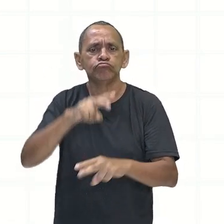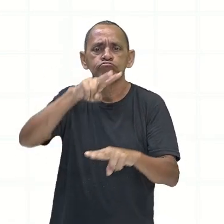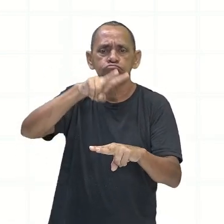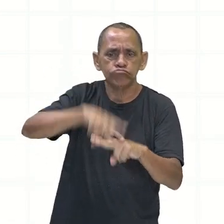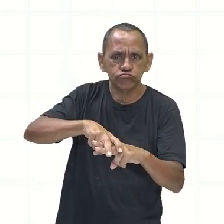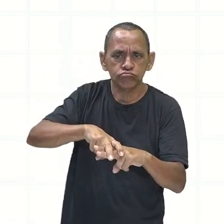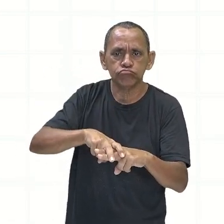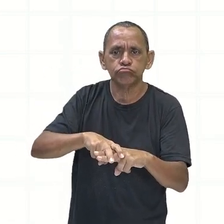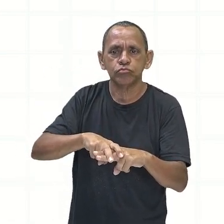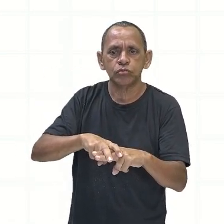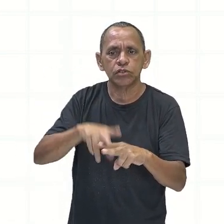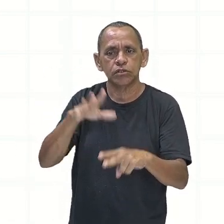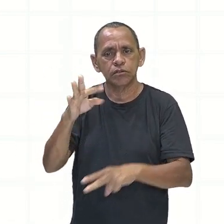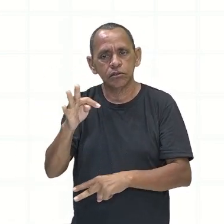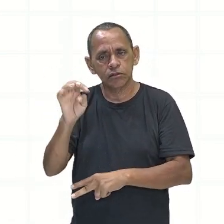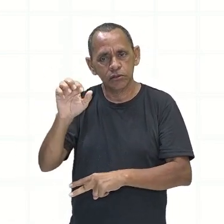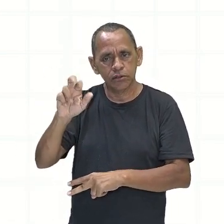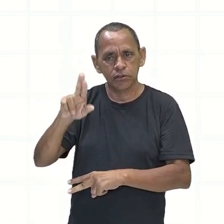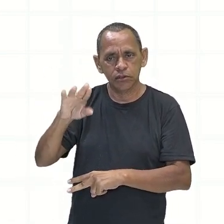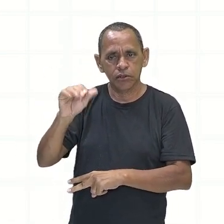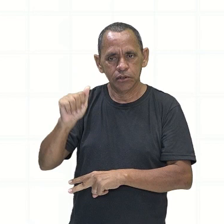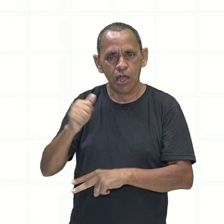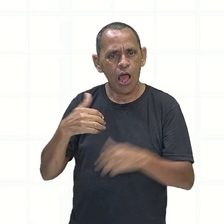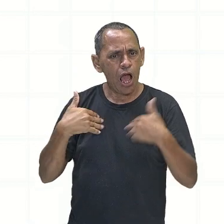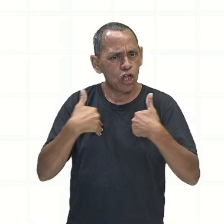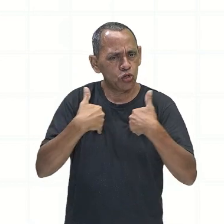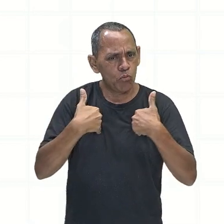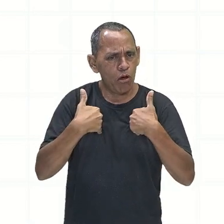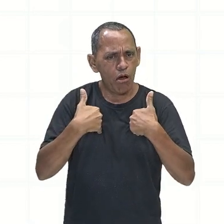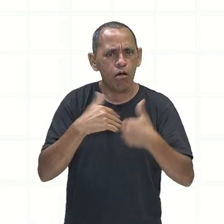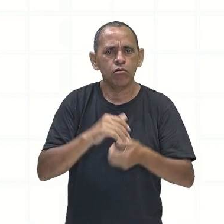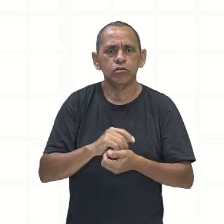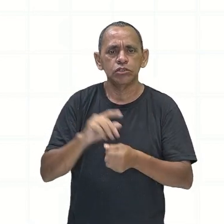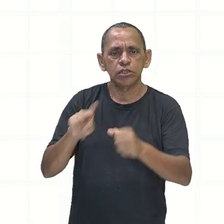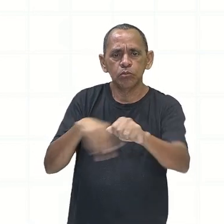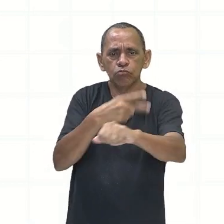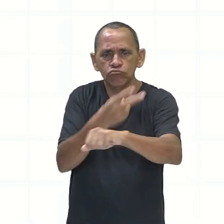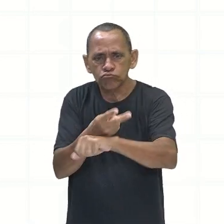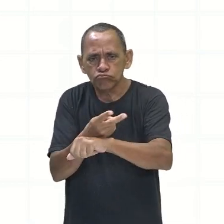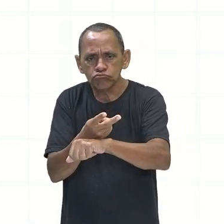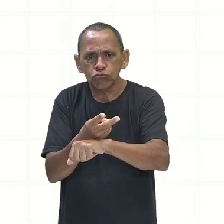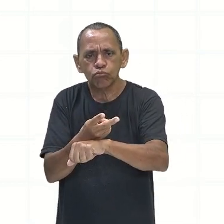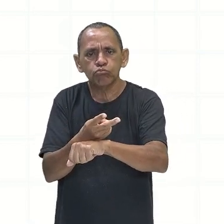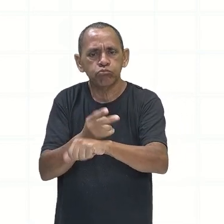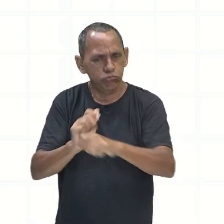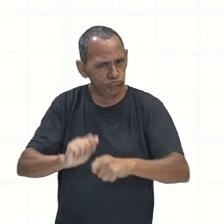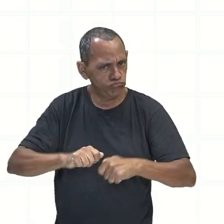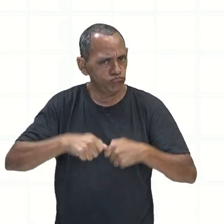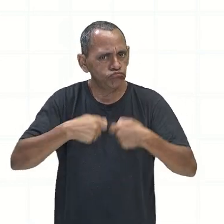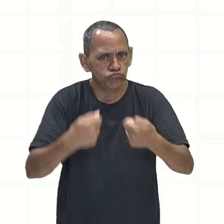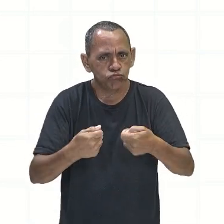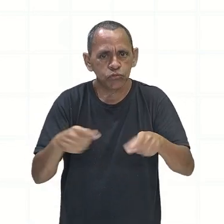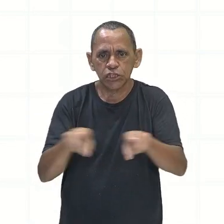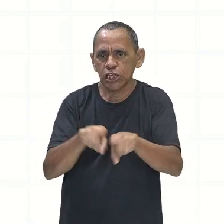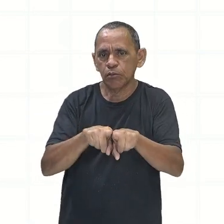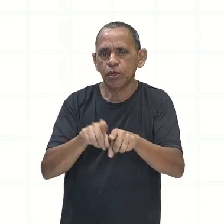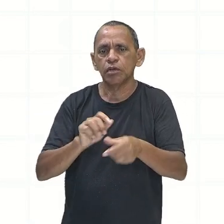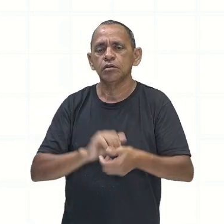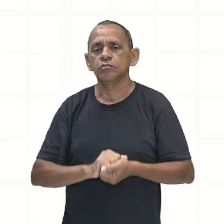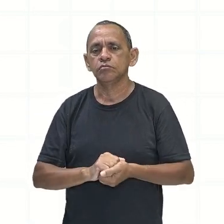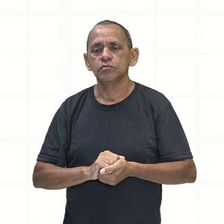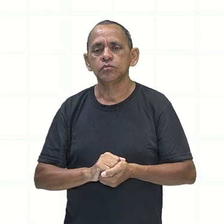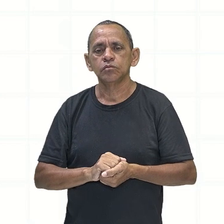vejam, vamos supor que temos aqui o zoológico, né? No zoológico tem alguns